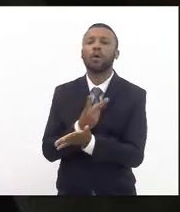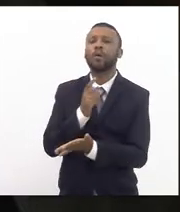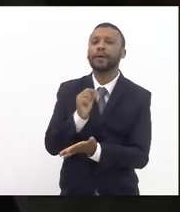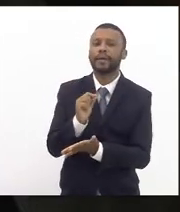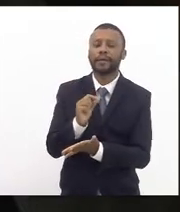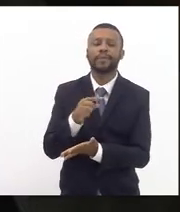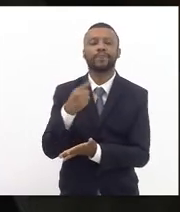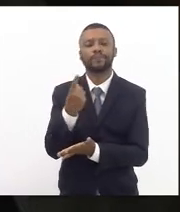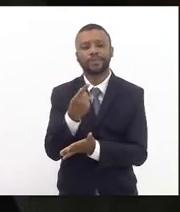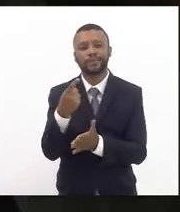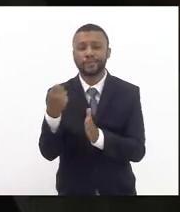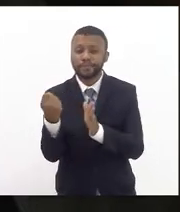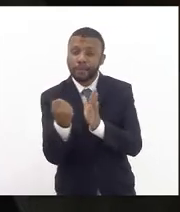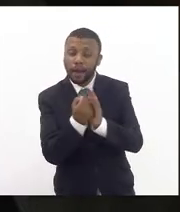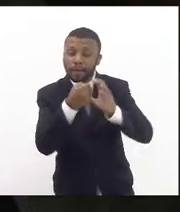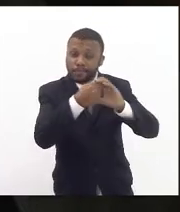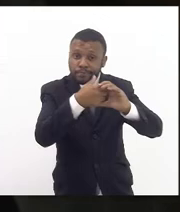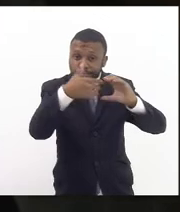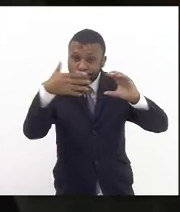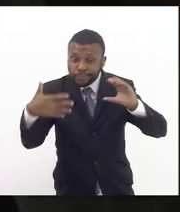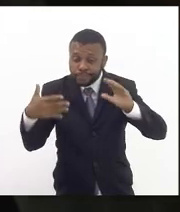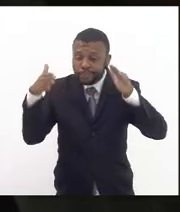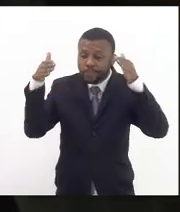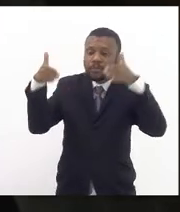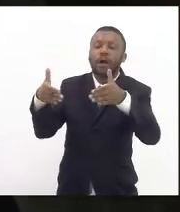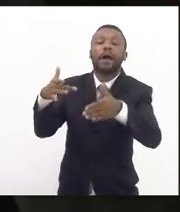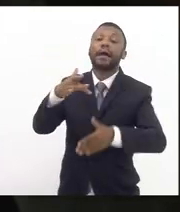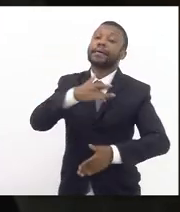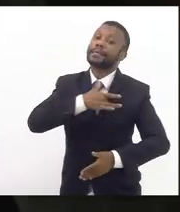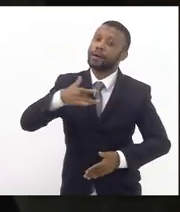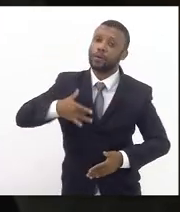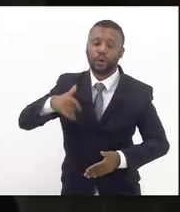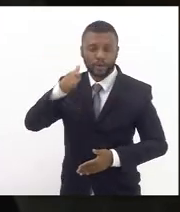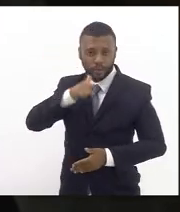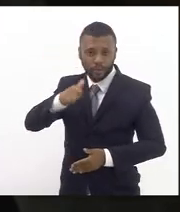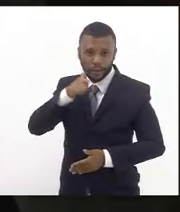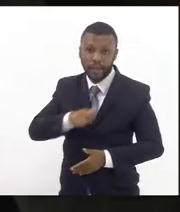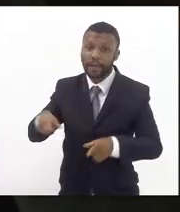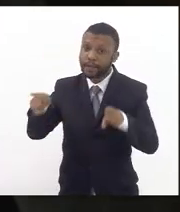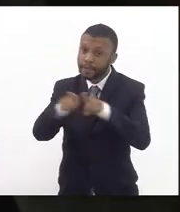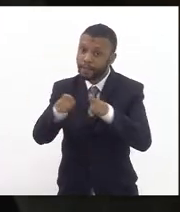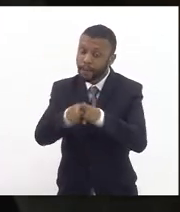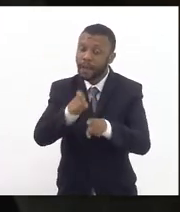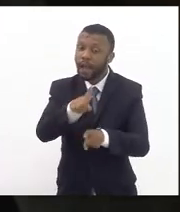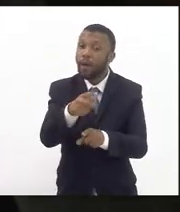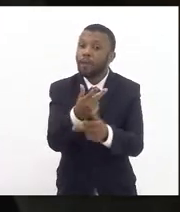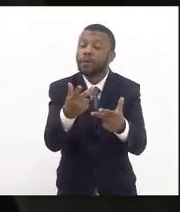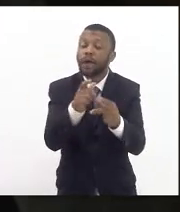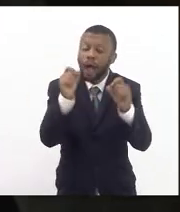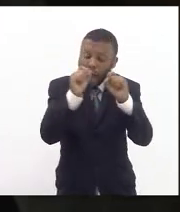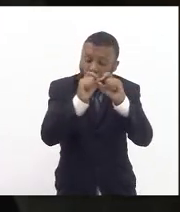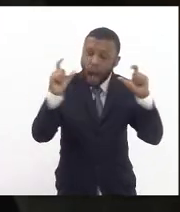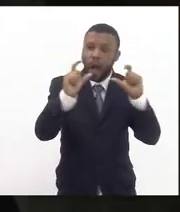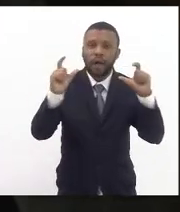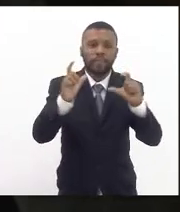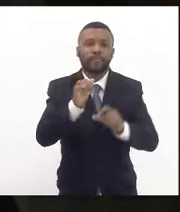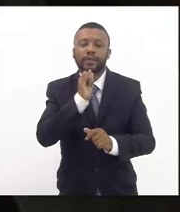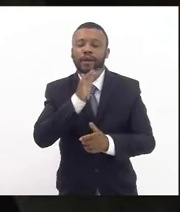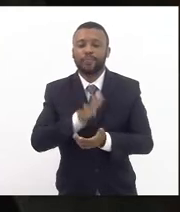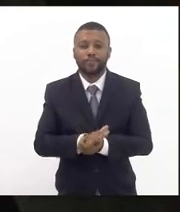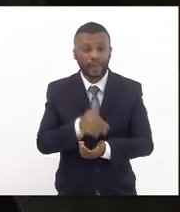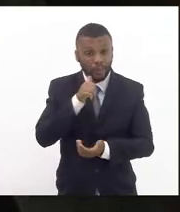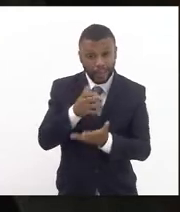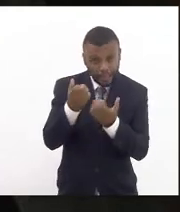além de caracterizar como saúde da mulher, há a questão da advertência, ou seja, uma mulher que vai fazer esse